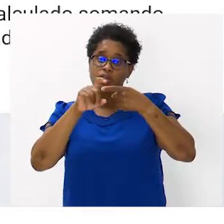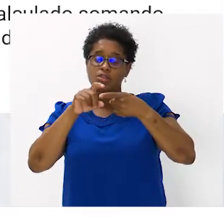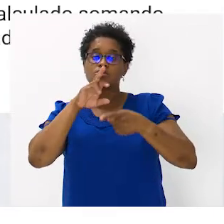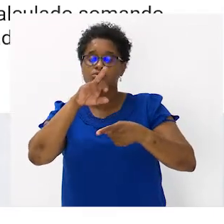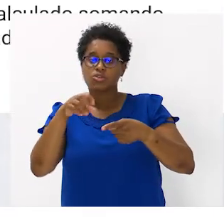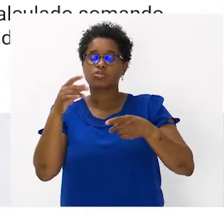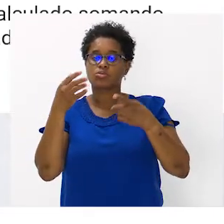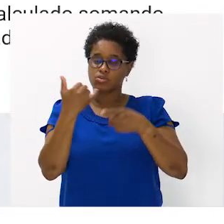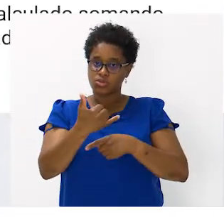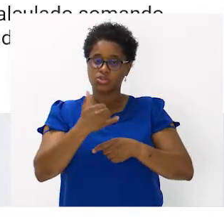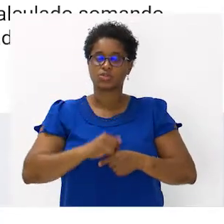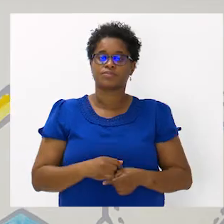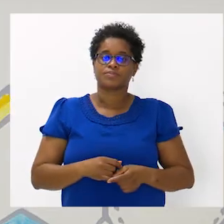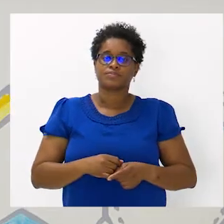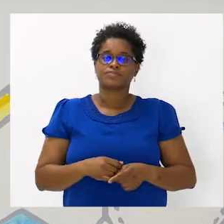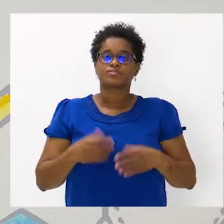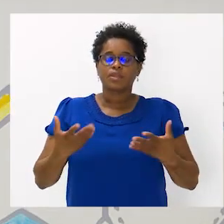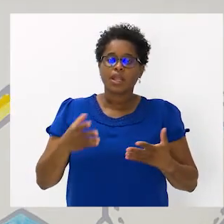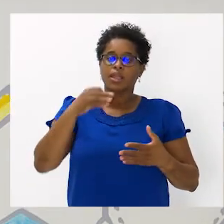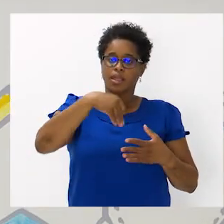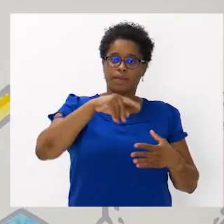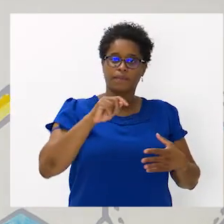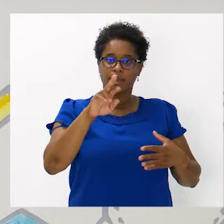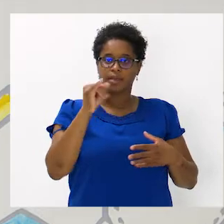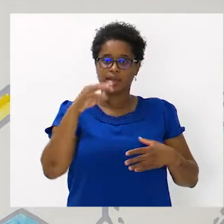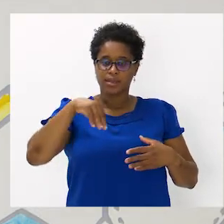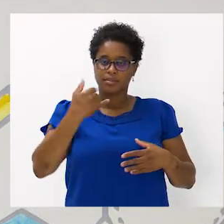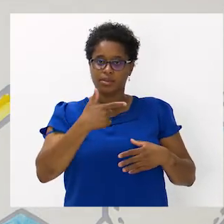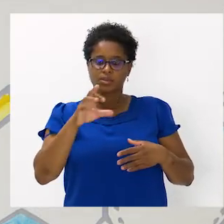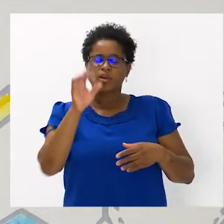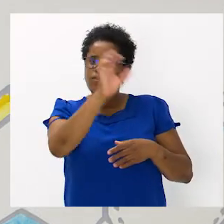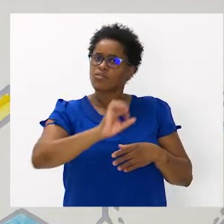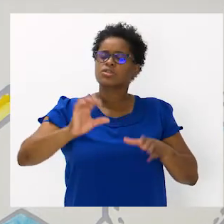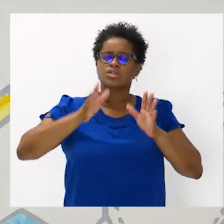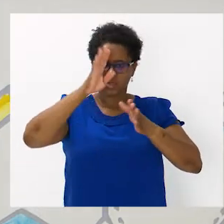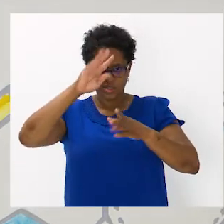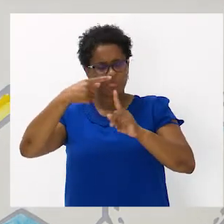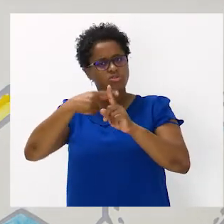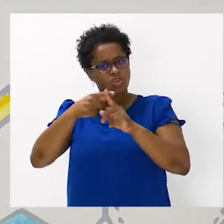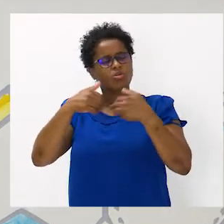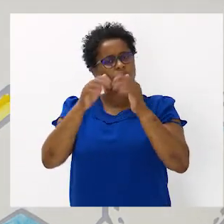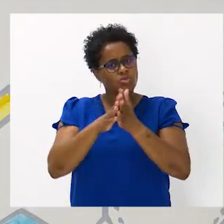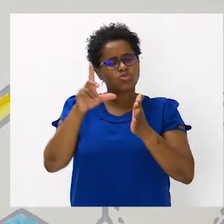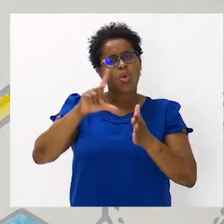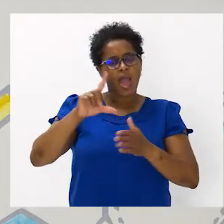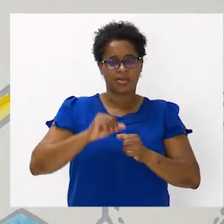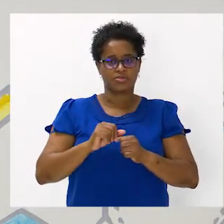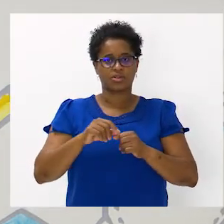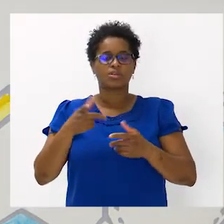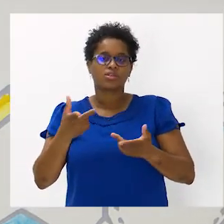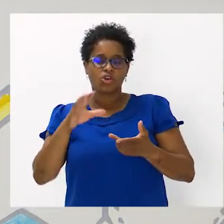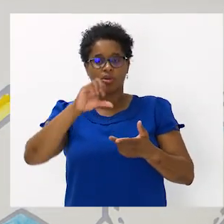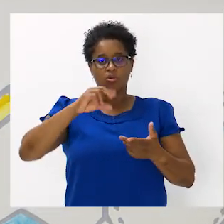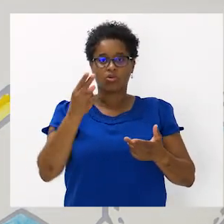resultado por 2. E perímetro, vocês já sabem que é somando todos os seus lados. Então, como